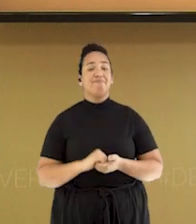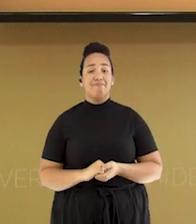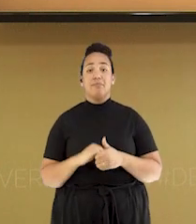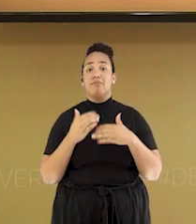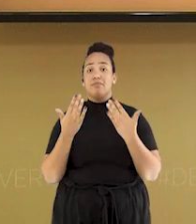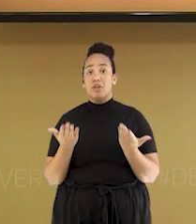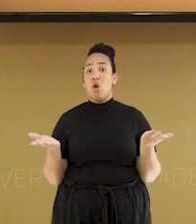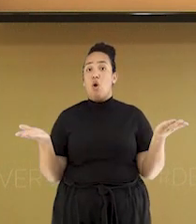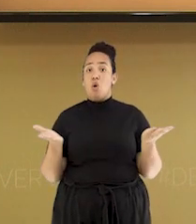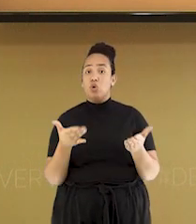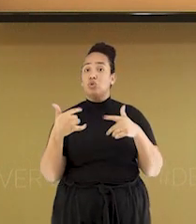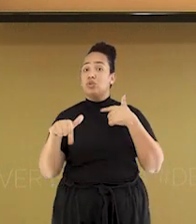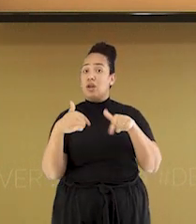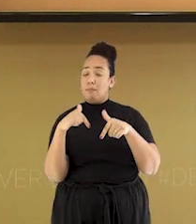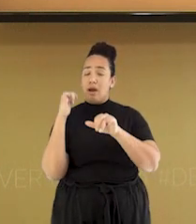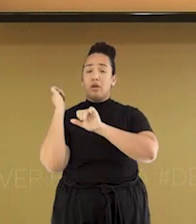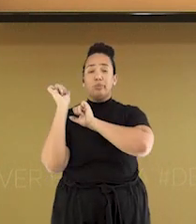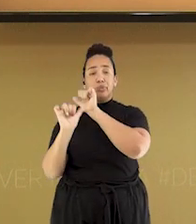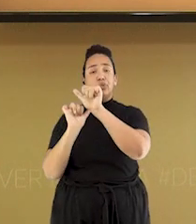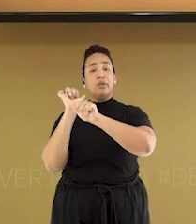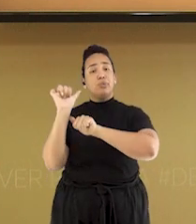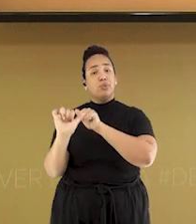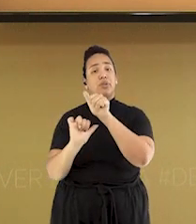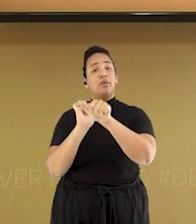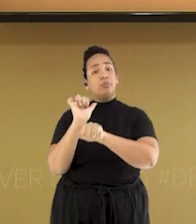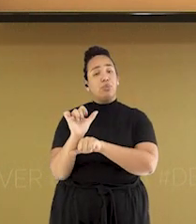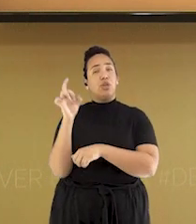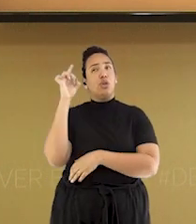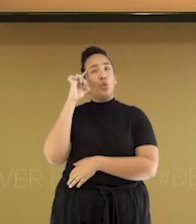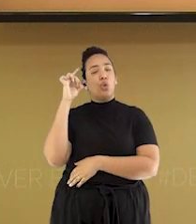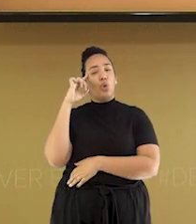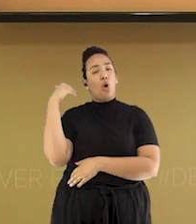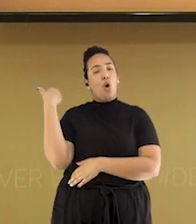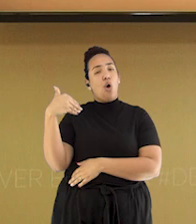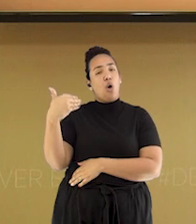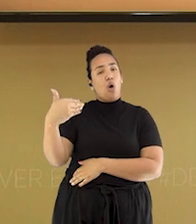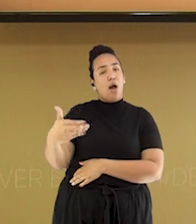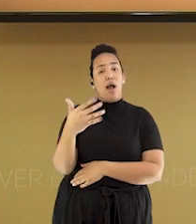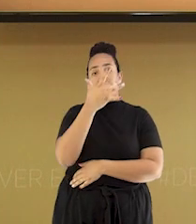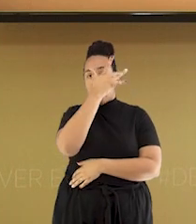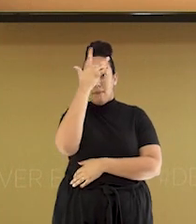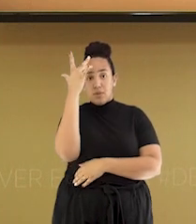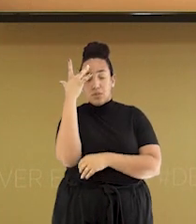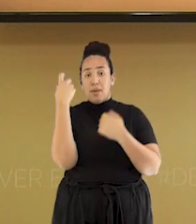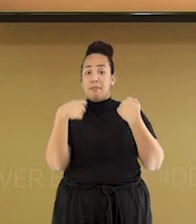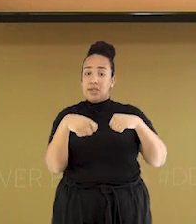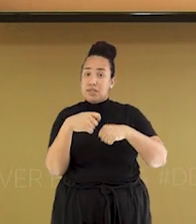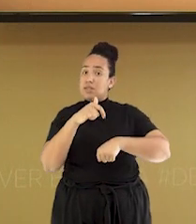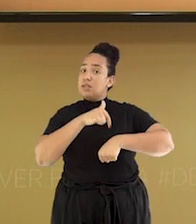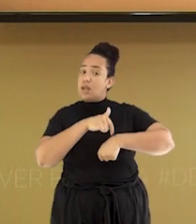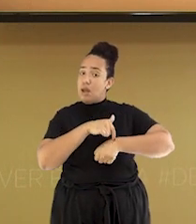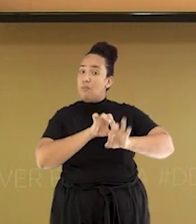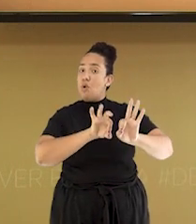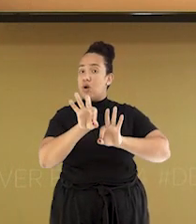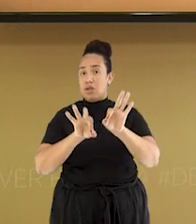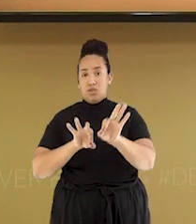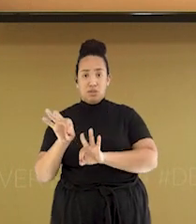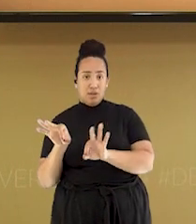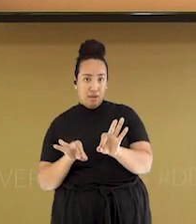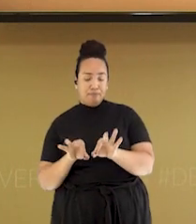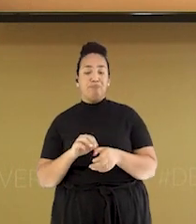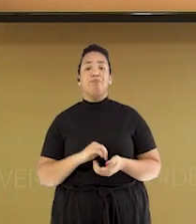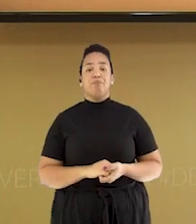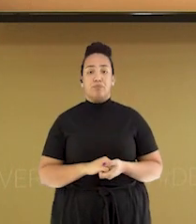está mudando com o tempo. E a cada dia que passa, as pessoas precisam organizar esse tempo. Pois muitas